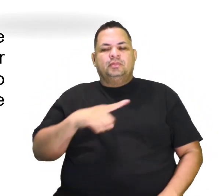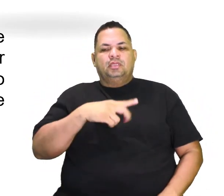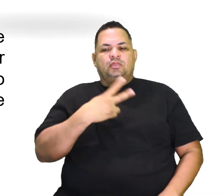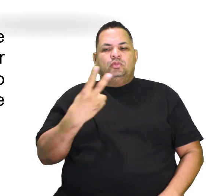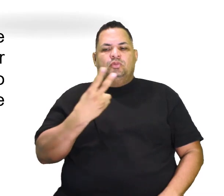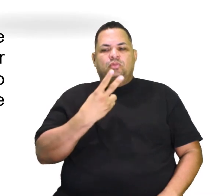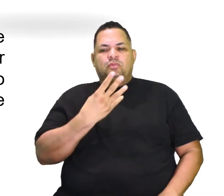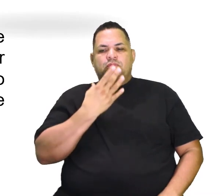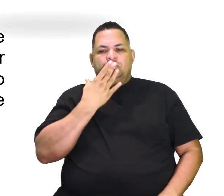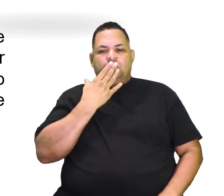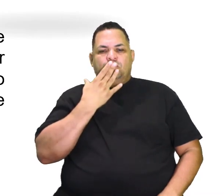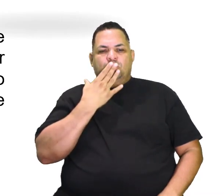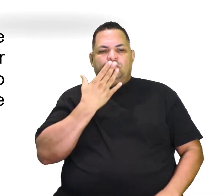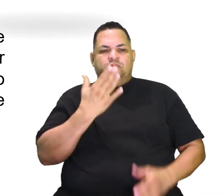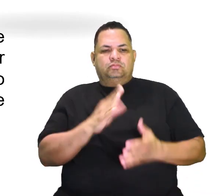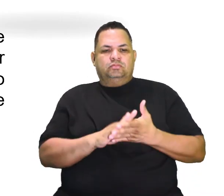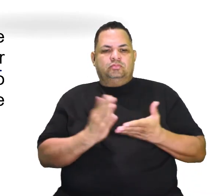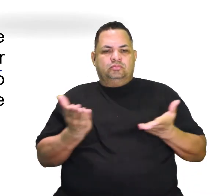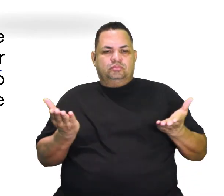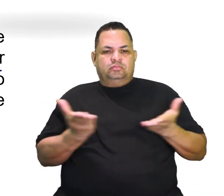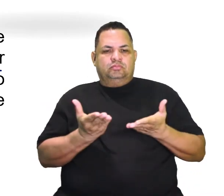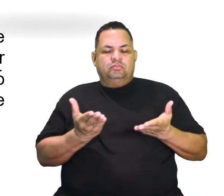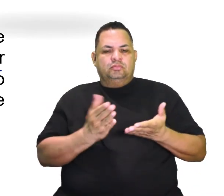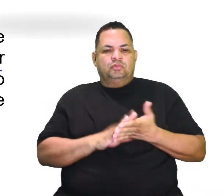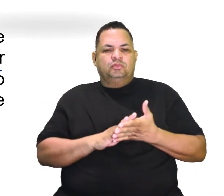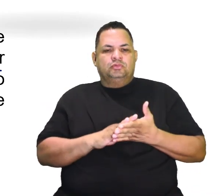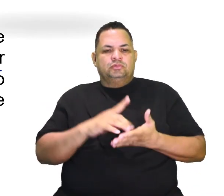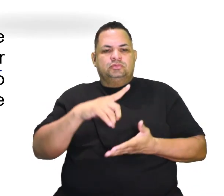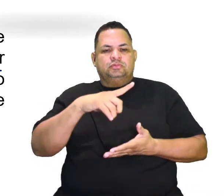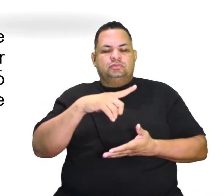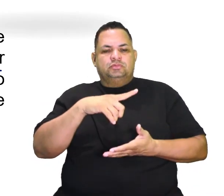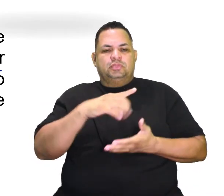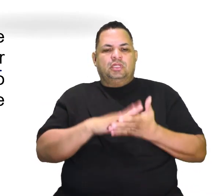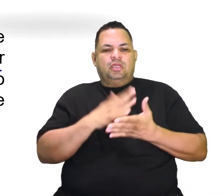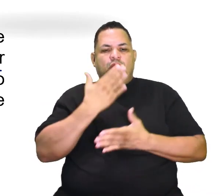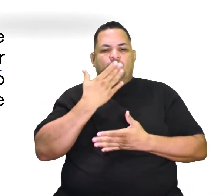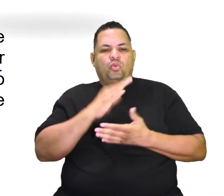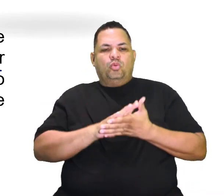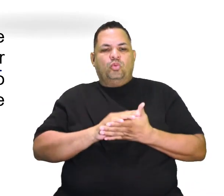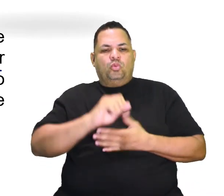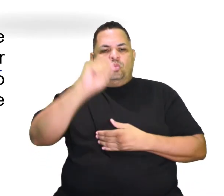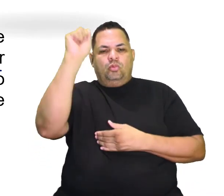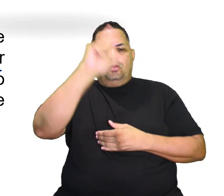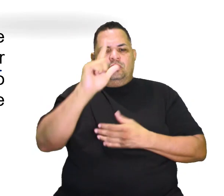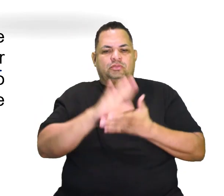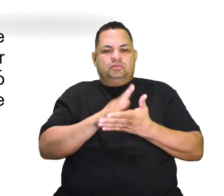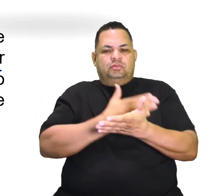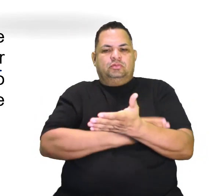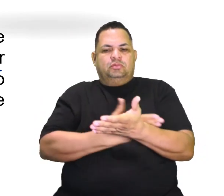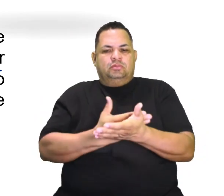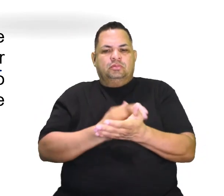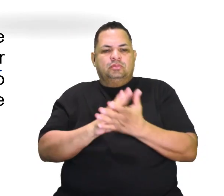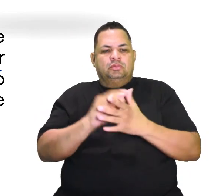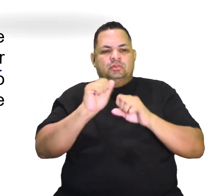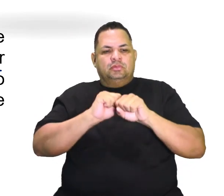duas cores. Hoje, no tom da sua cor, predomina o azul e branco.